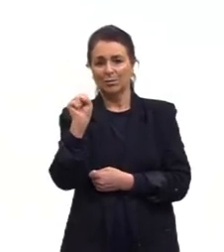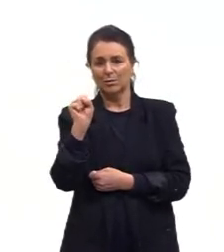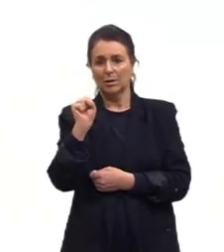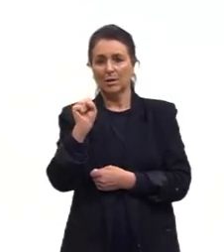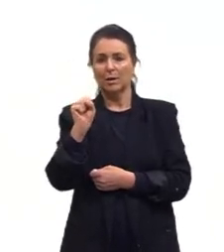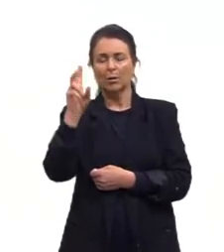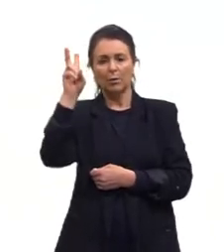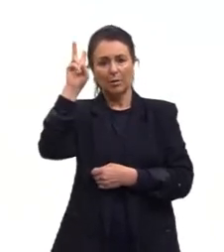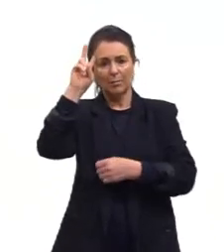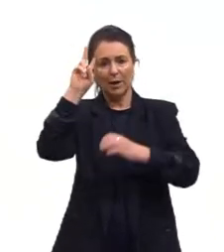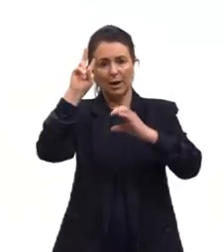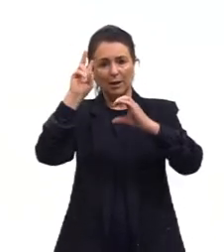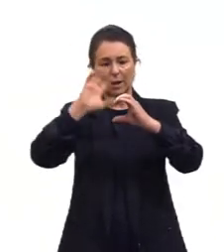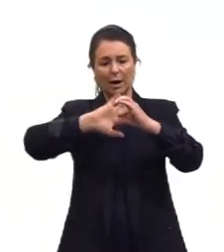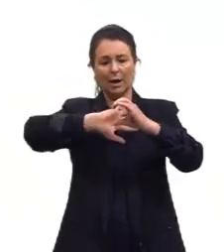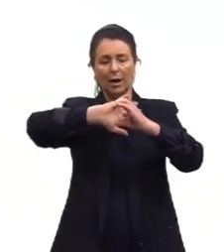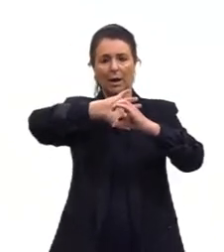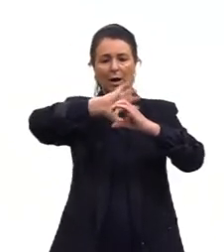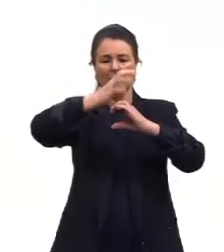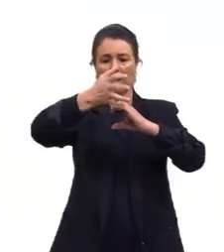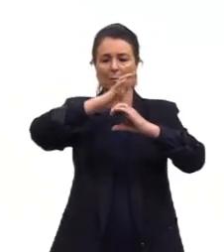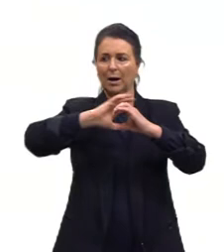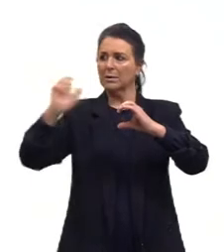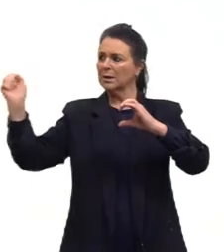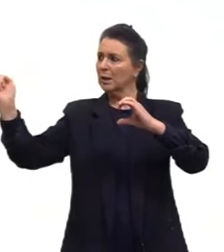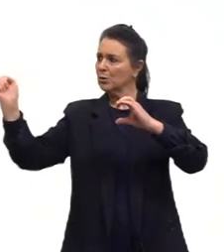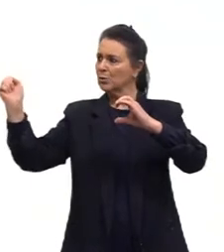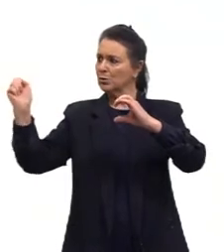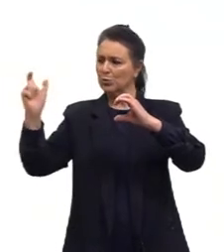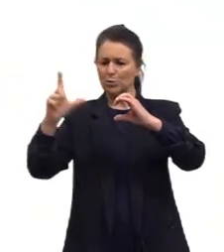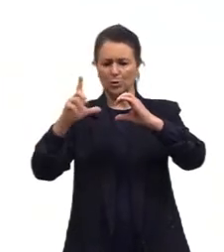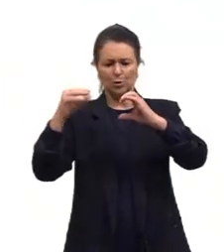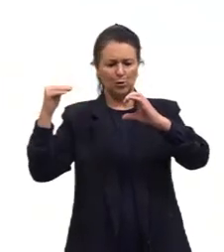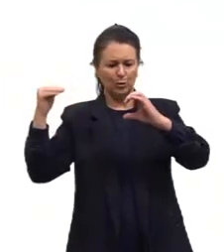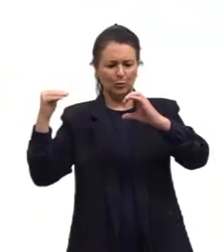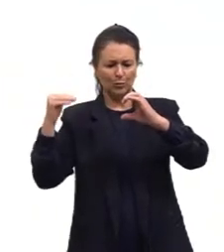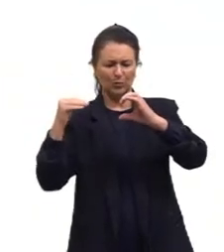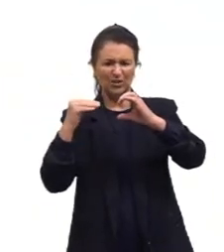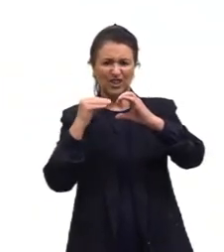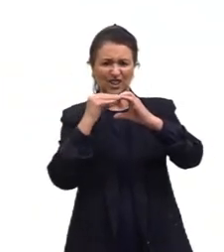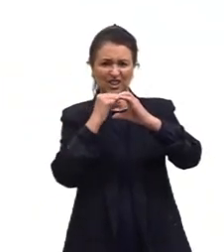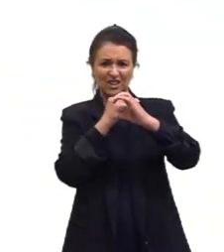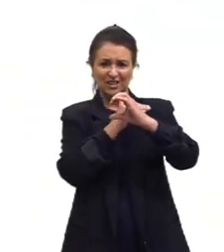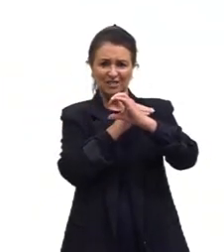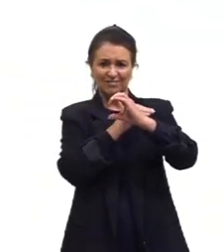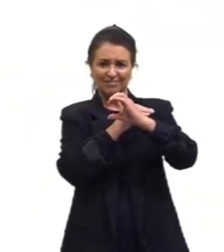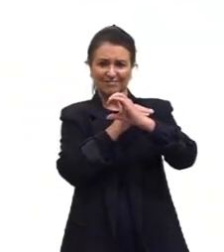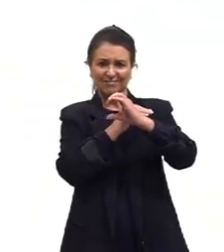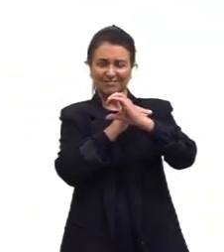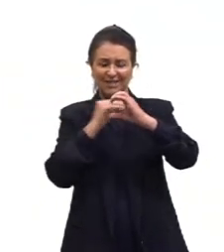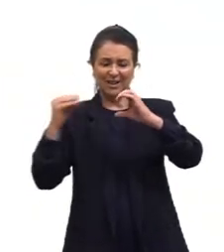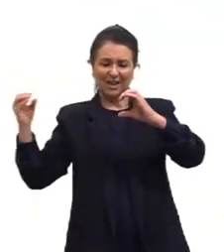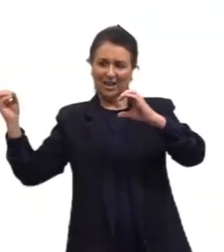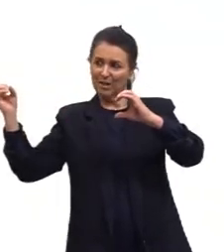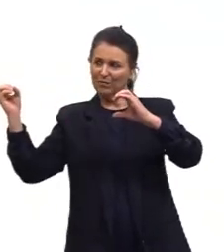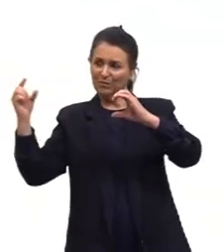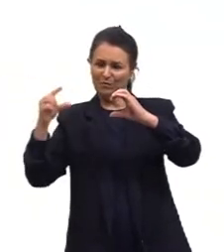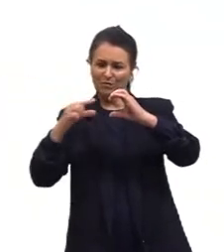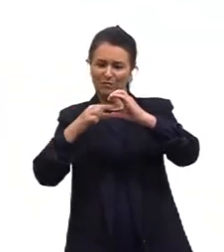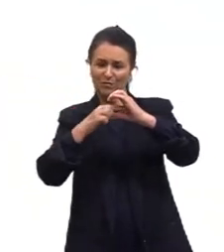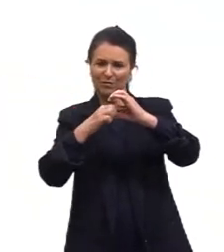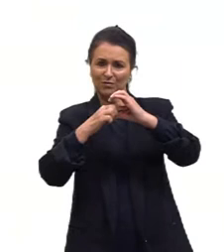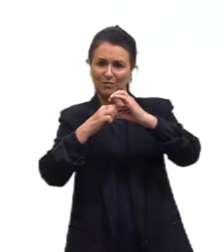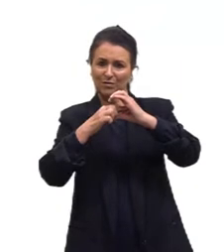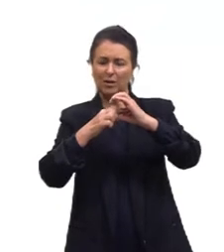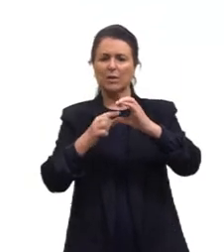camada de ozônio mas o que será que a camada de ozônio tem a ver com os elementos orgânicos né você certamente já ouviram falar